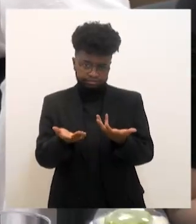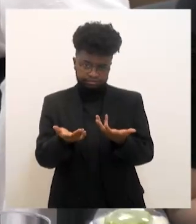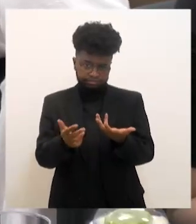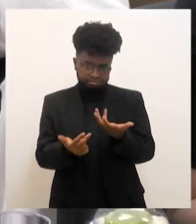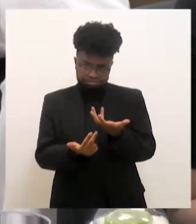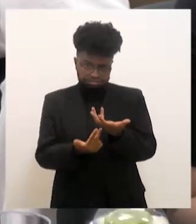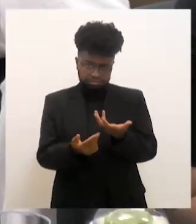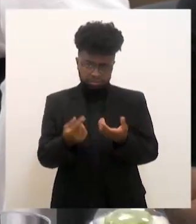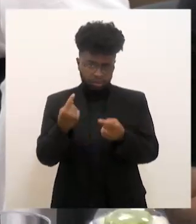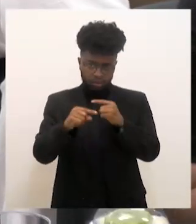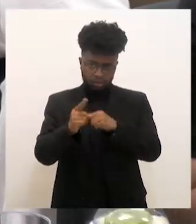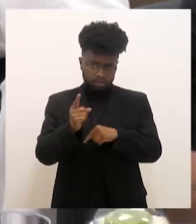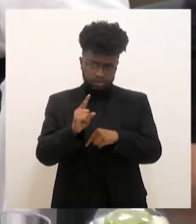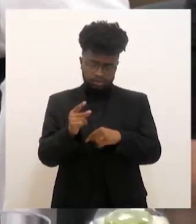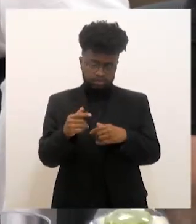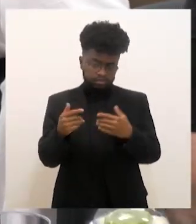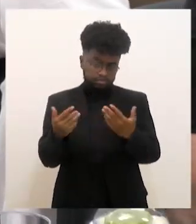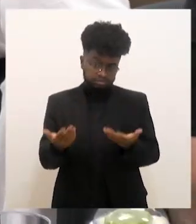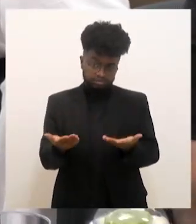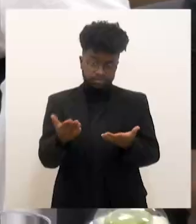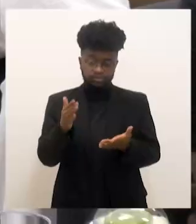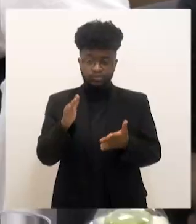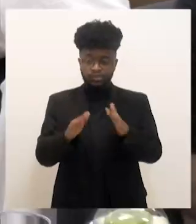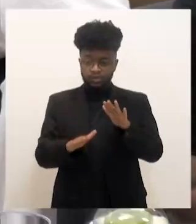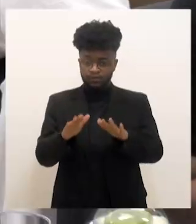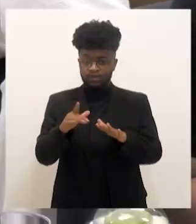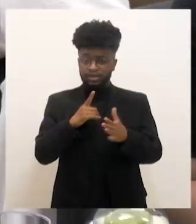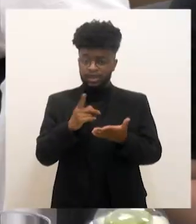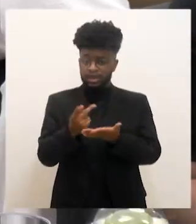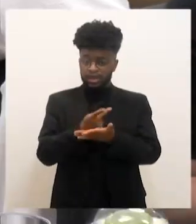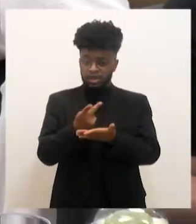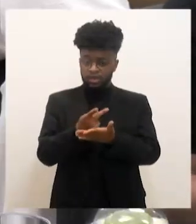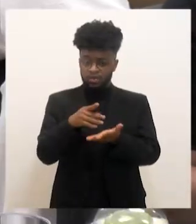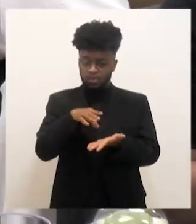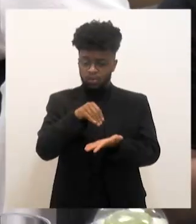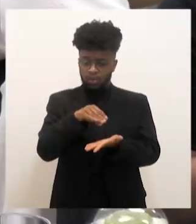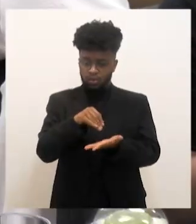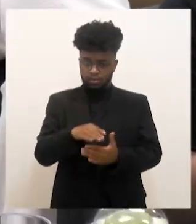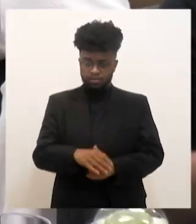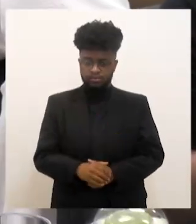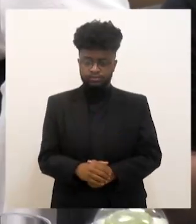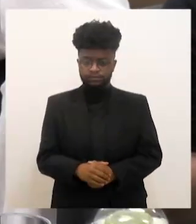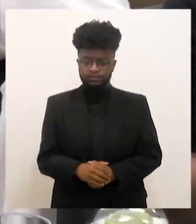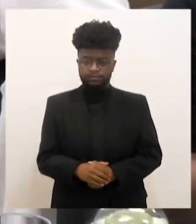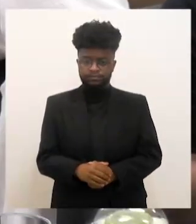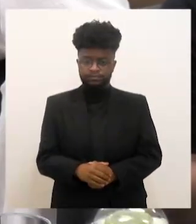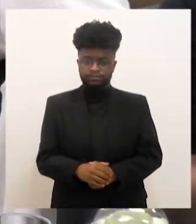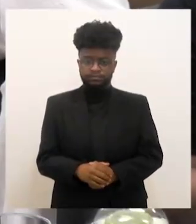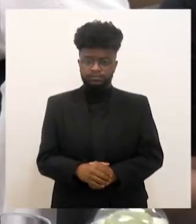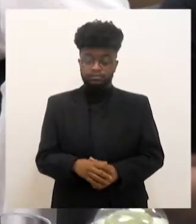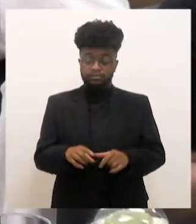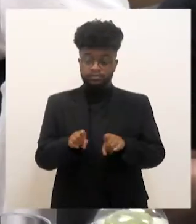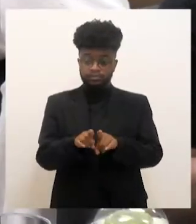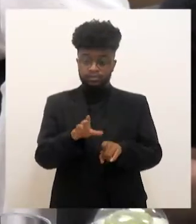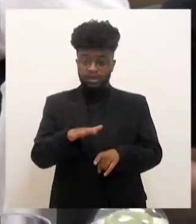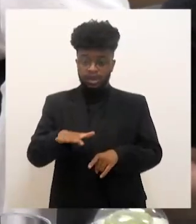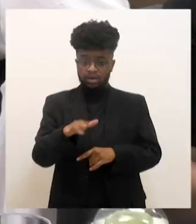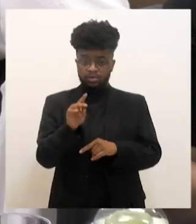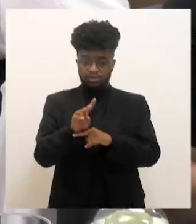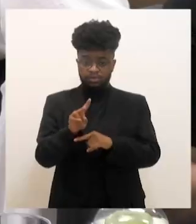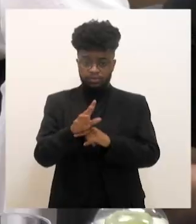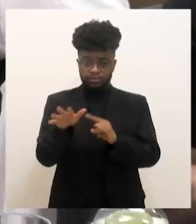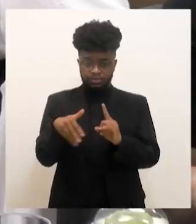então deve haver algum erro de cópia. Além do mais, uma área de proteção